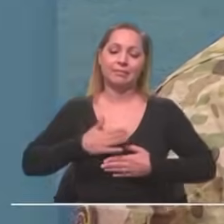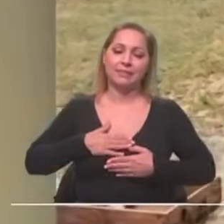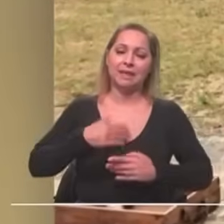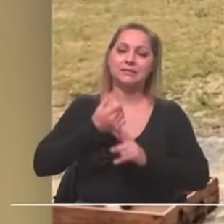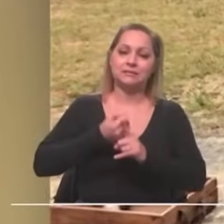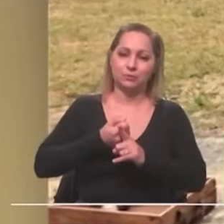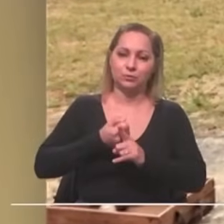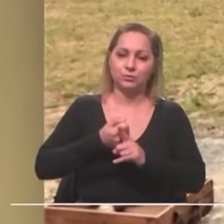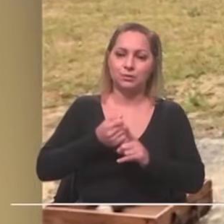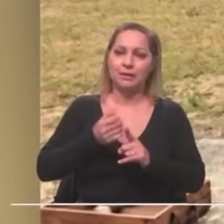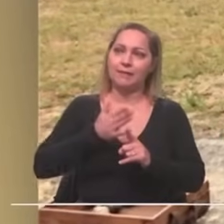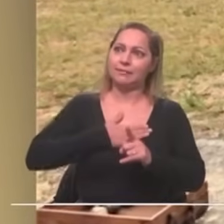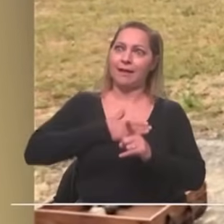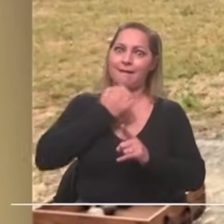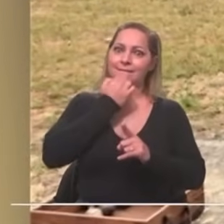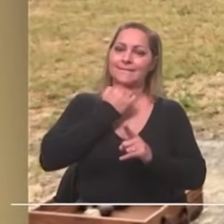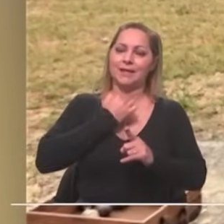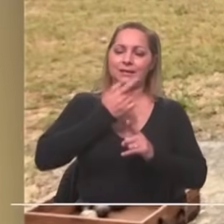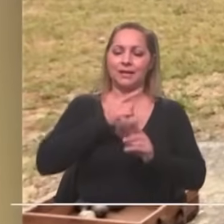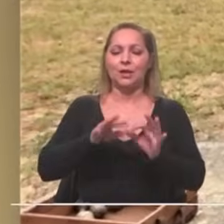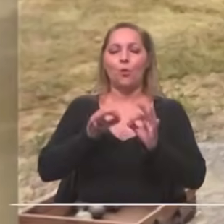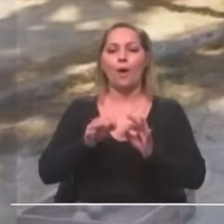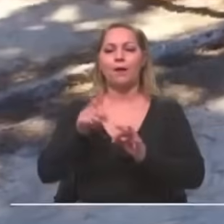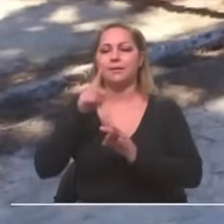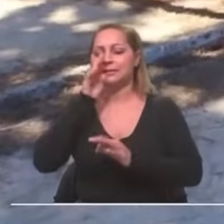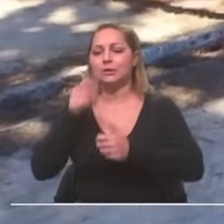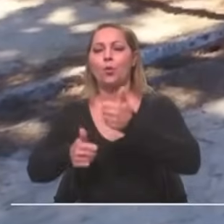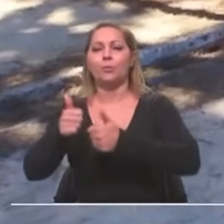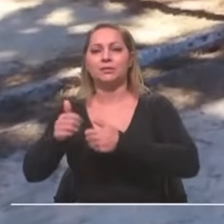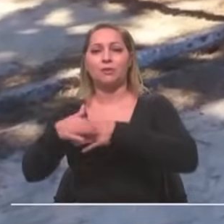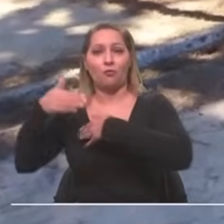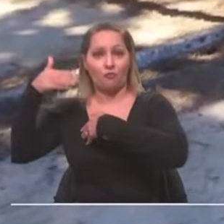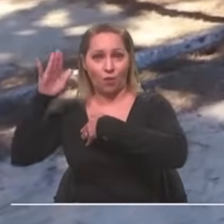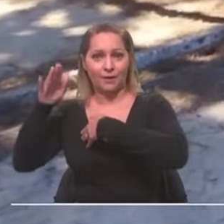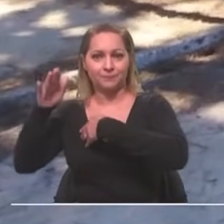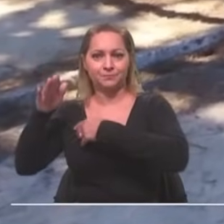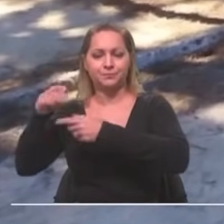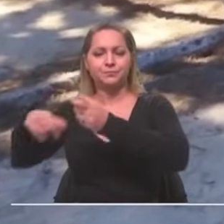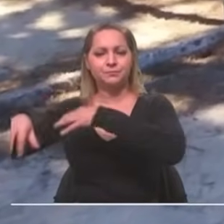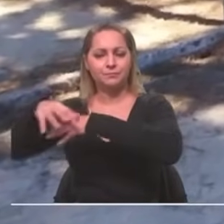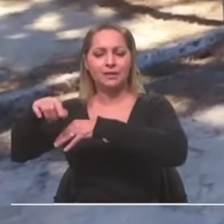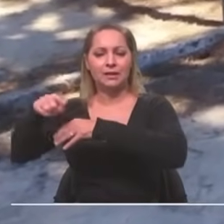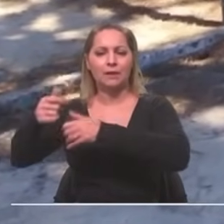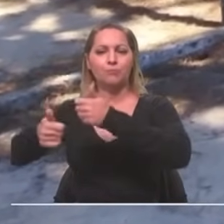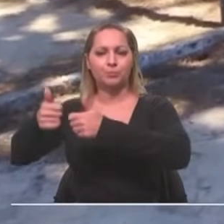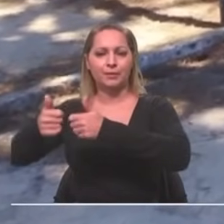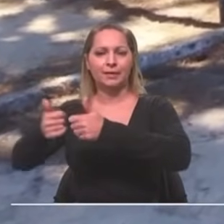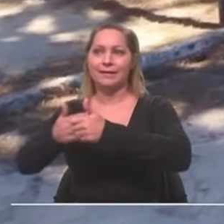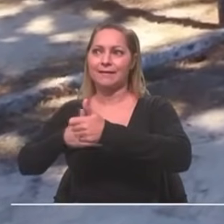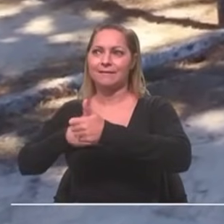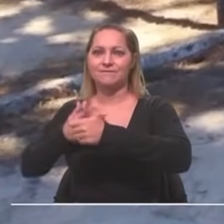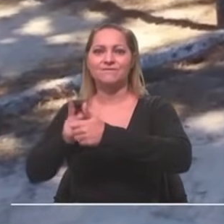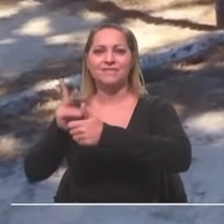cá fora desportiva, e essas vitórias é que dão a força e dão uma resiliência aos nossos militares. E o